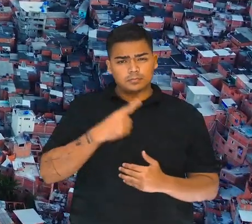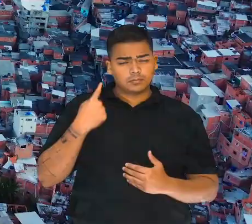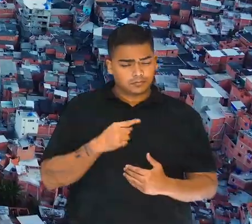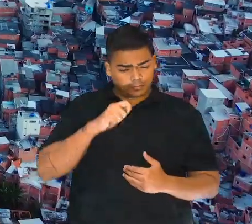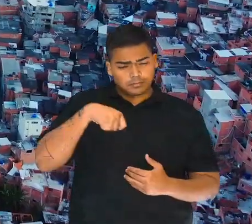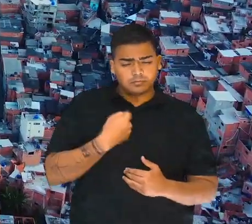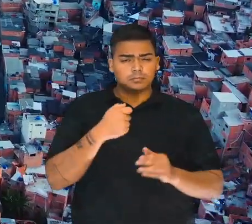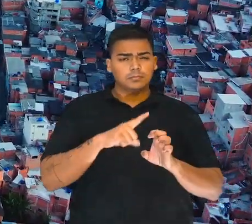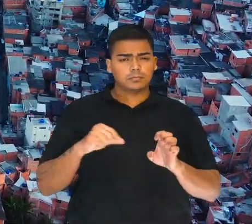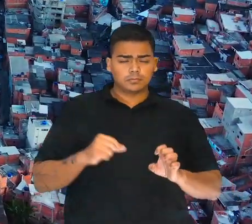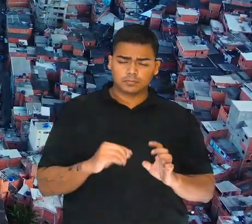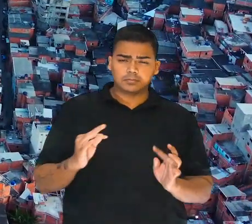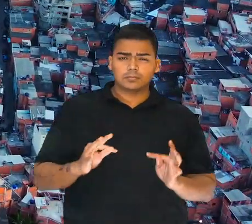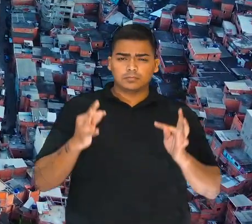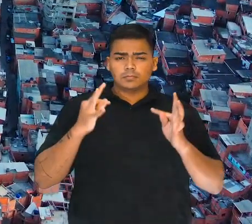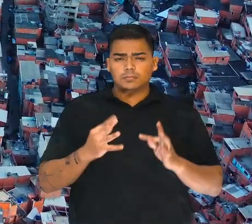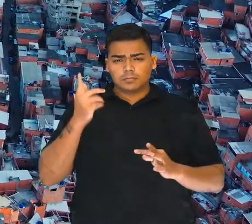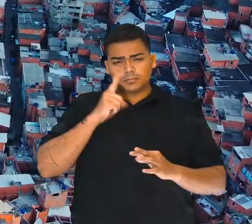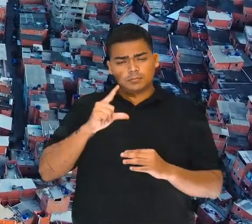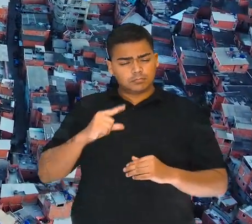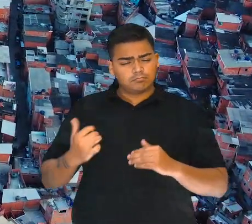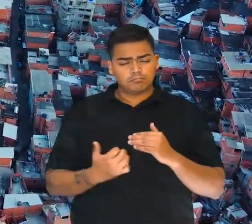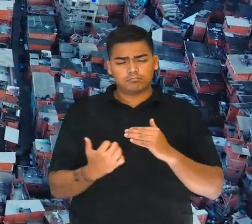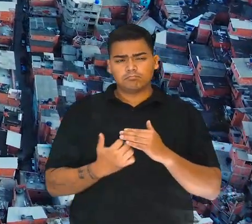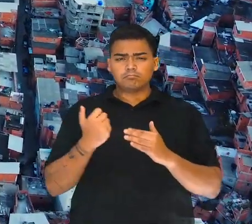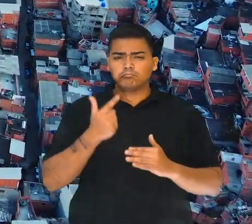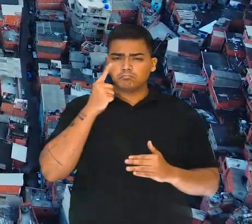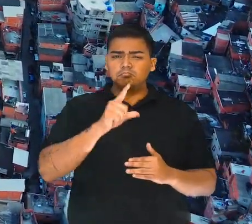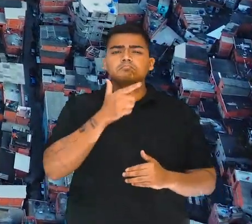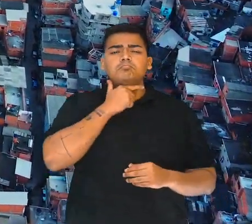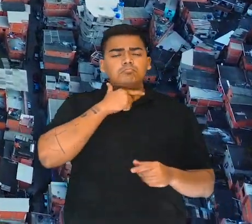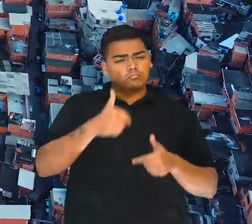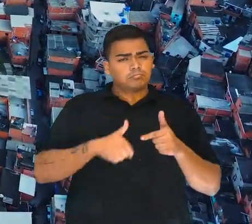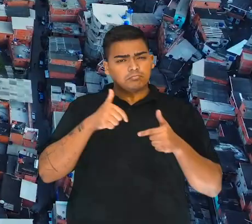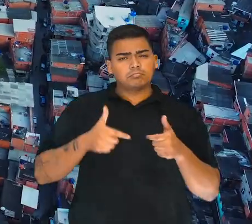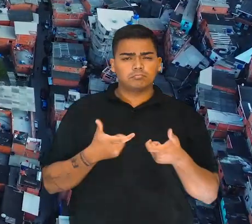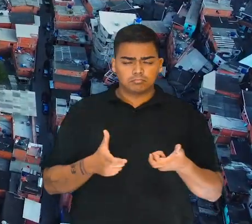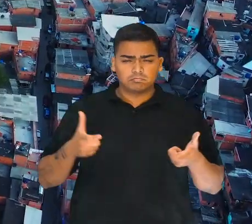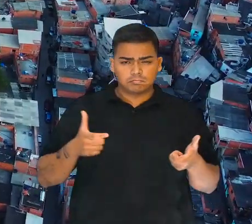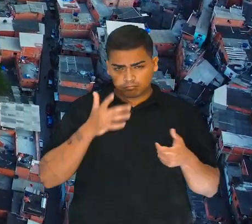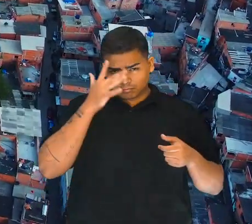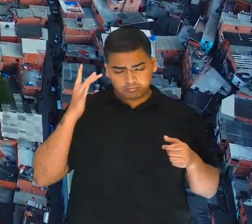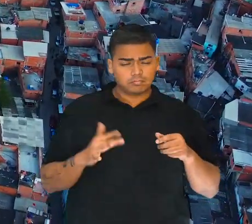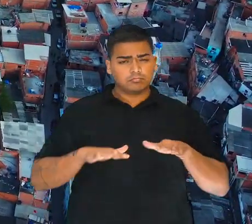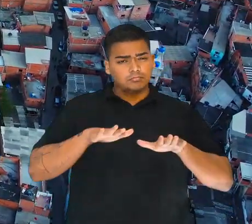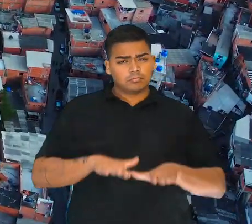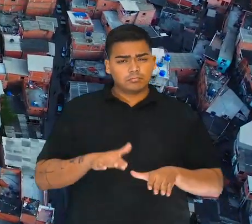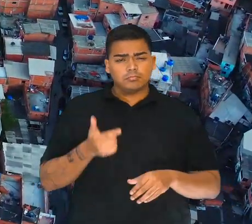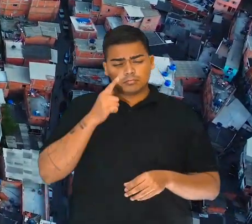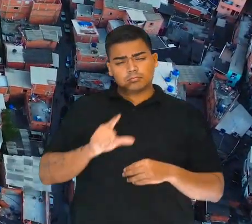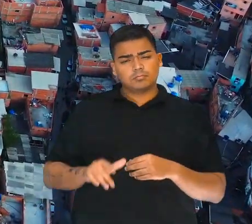o produtor de tecnologia, de empreendedorismo, alguém que pode vender, pode empreender e gerar emprego aqui, para que as pessoas possam ficar aqui, morar